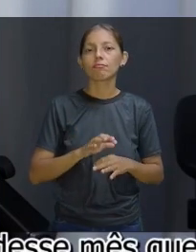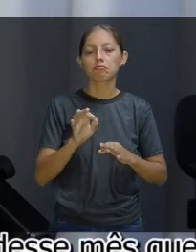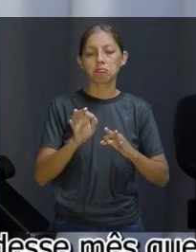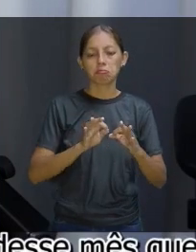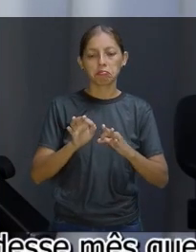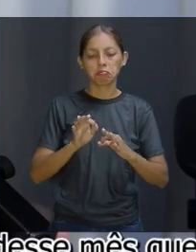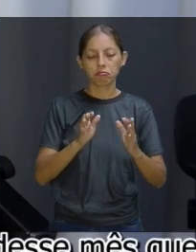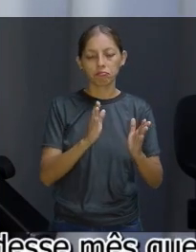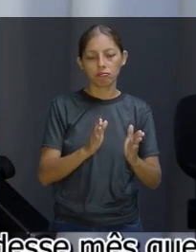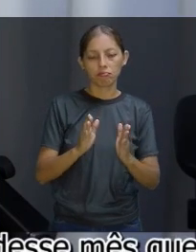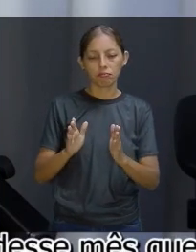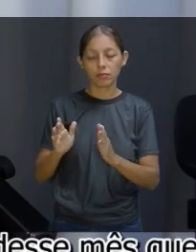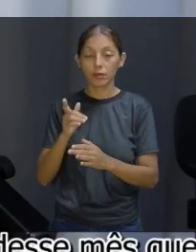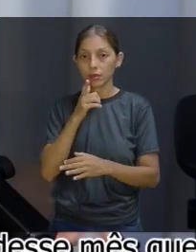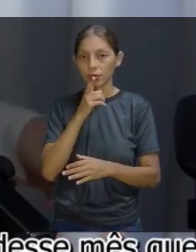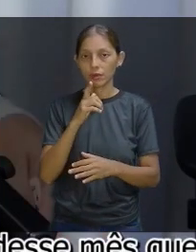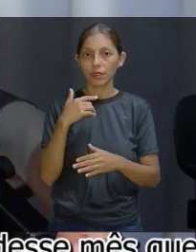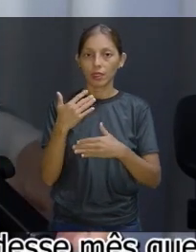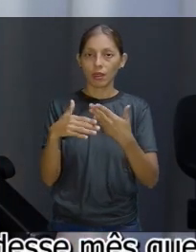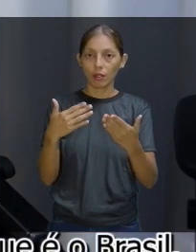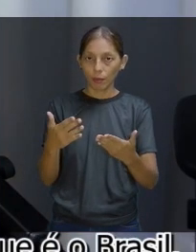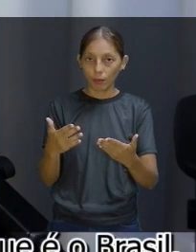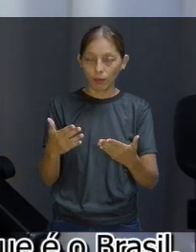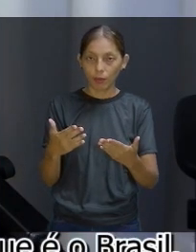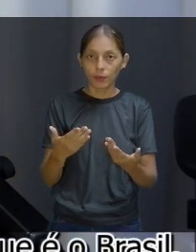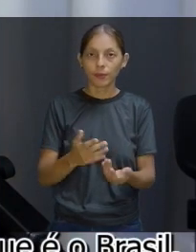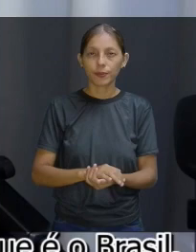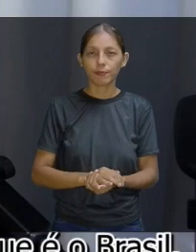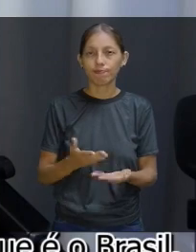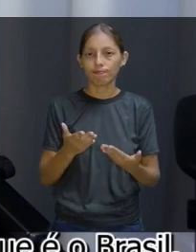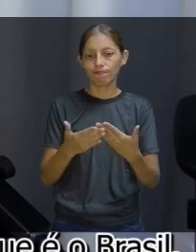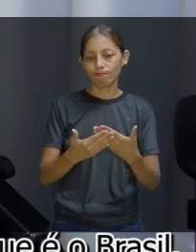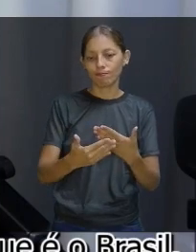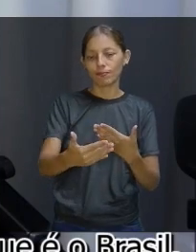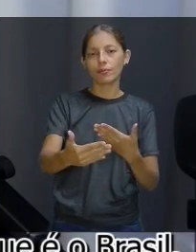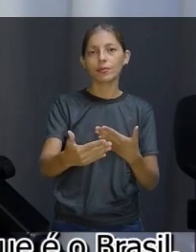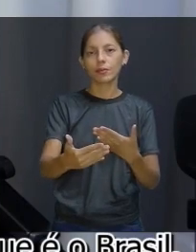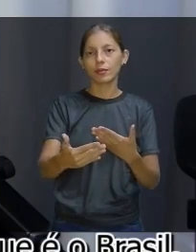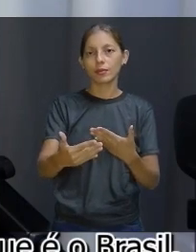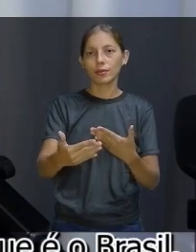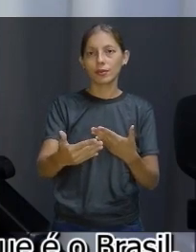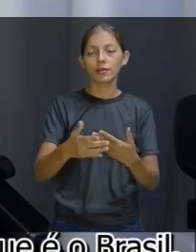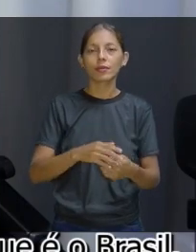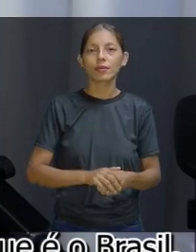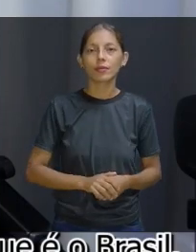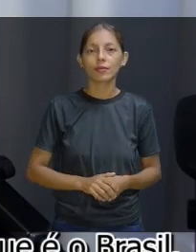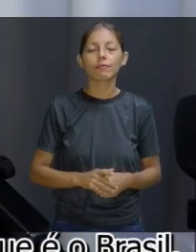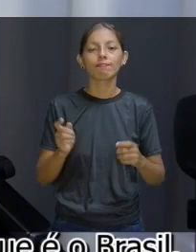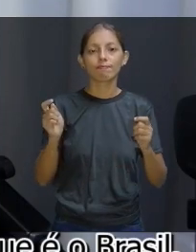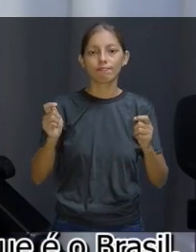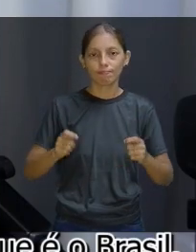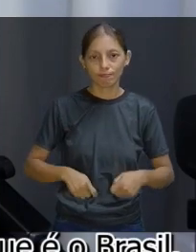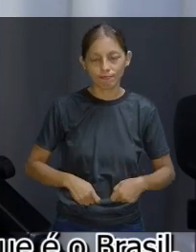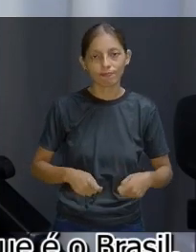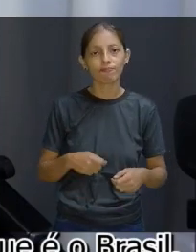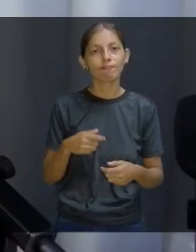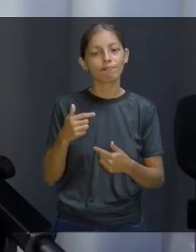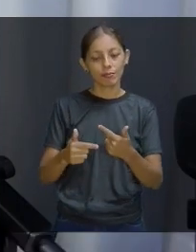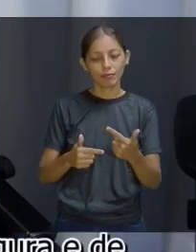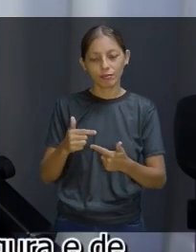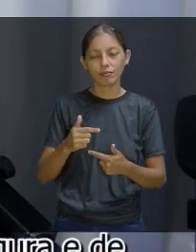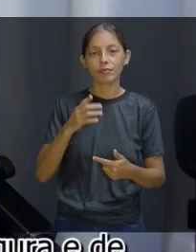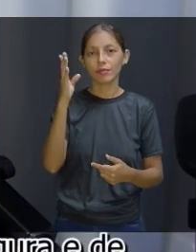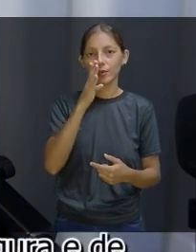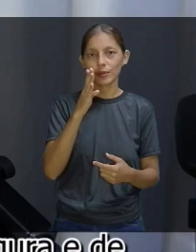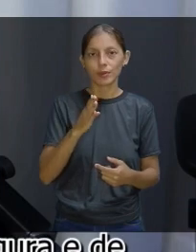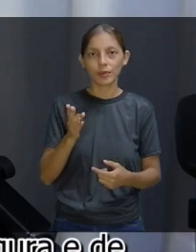para poder, a partir de agora, já desse mês que começa realmente, fazer funcionar essa máquina eleitoral que é o Brasil.